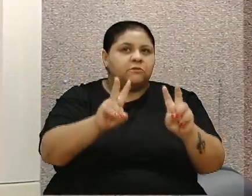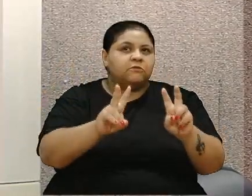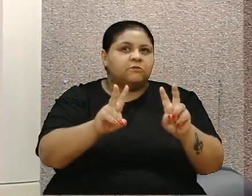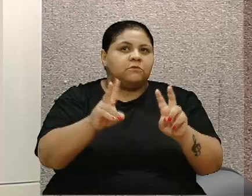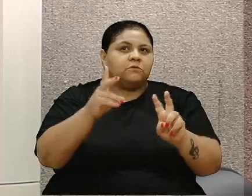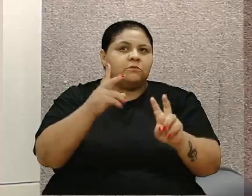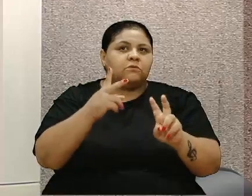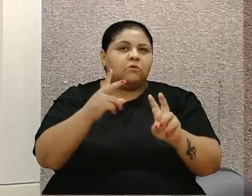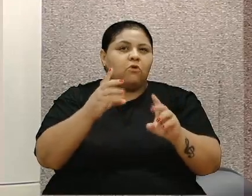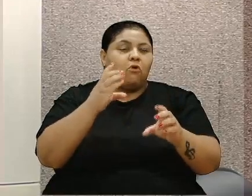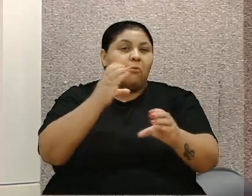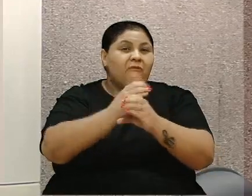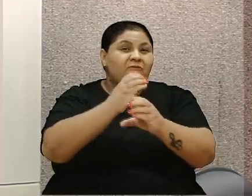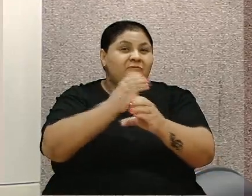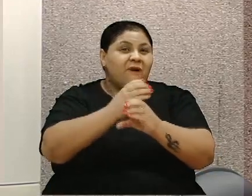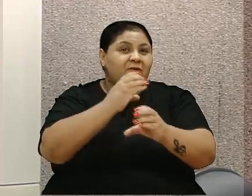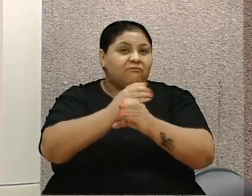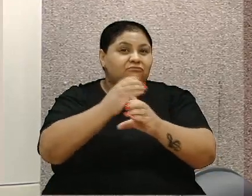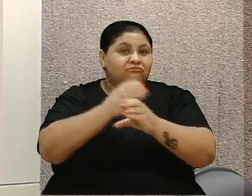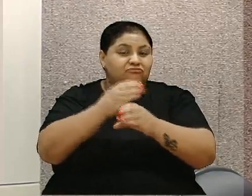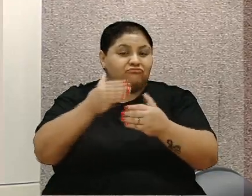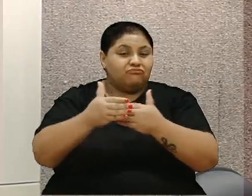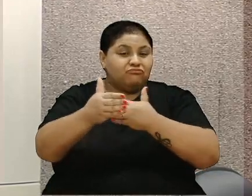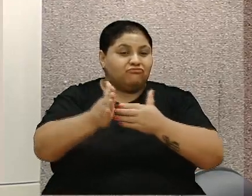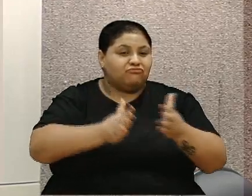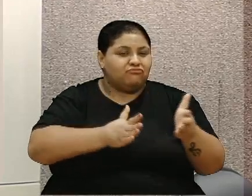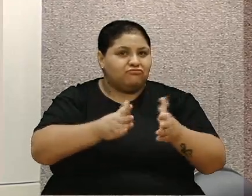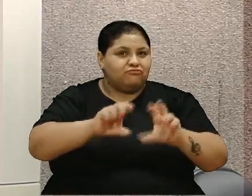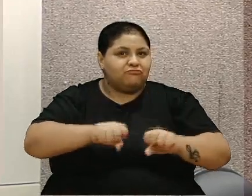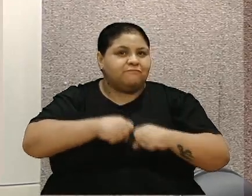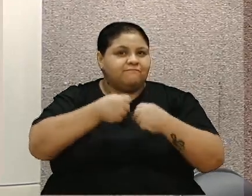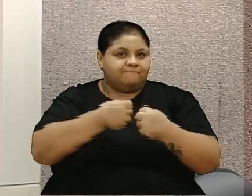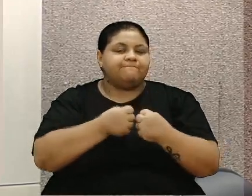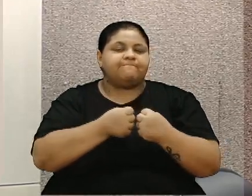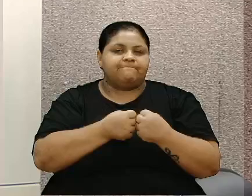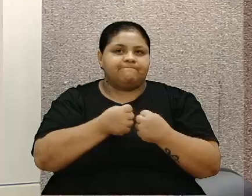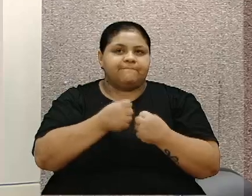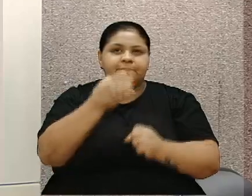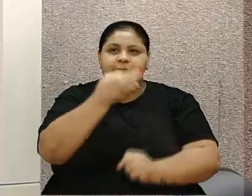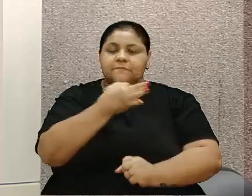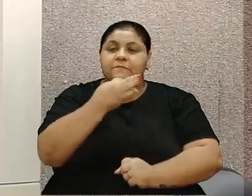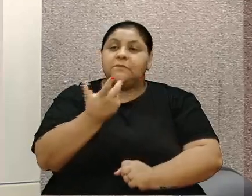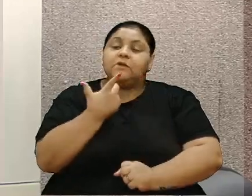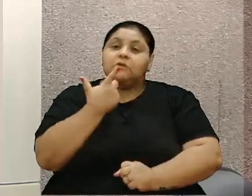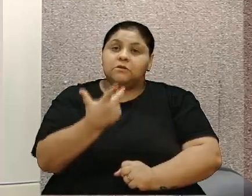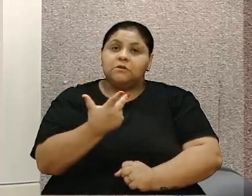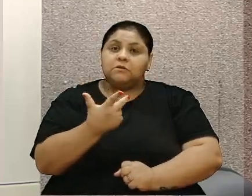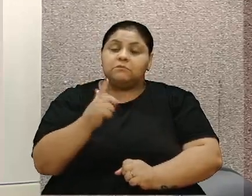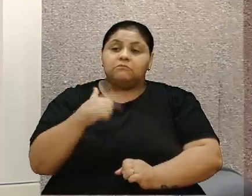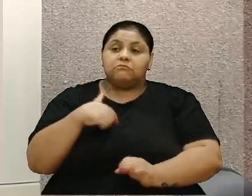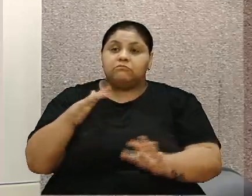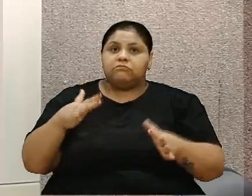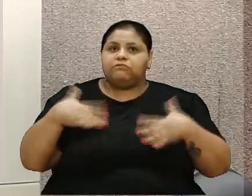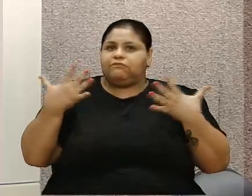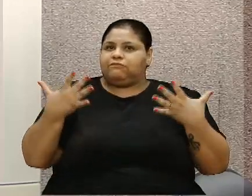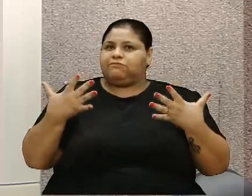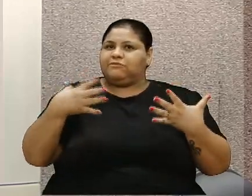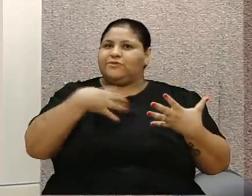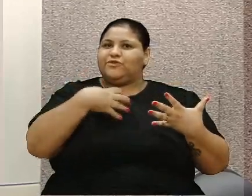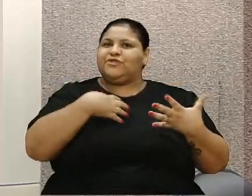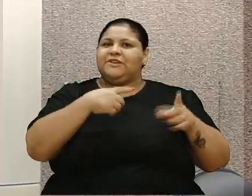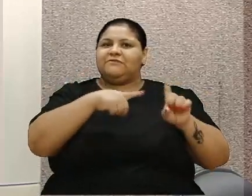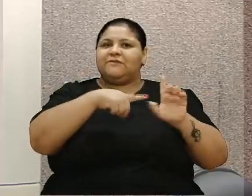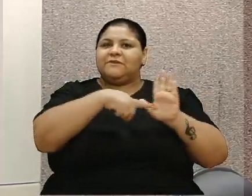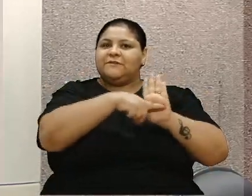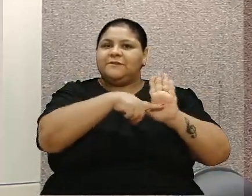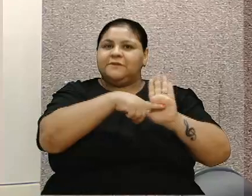de comunicação, para dizer o mínimo, durante esse período que nós enfrentamos a nossa cidade. E eu vou dizer que me surpreende negativamente em algum aspecto